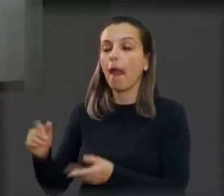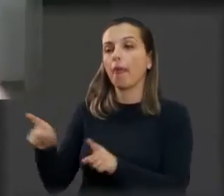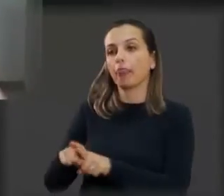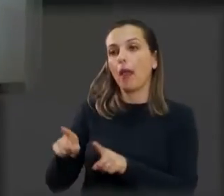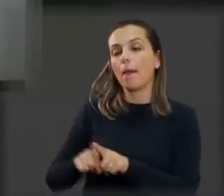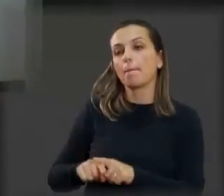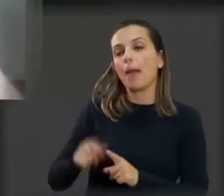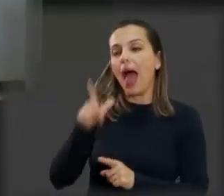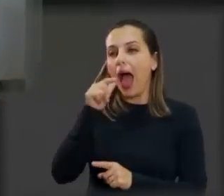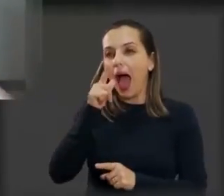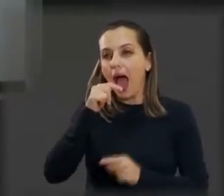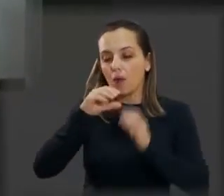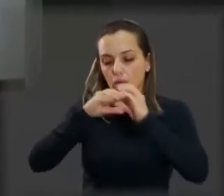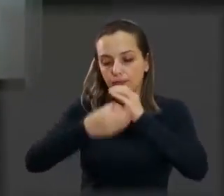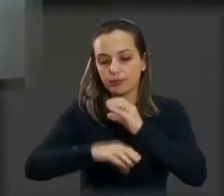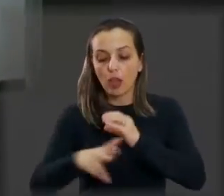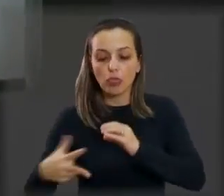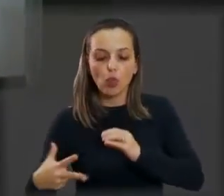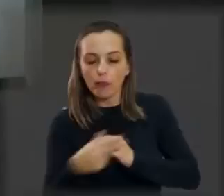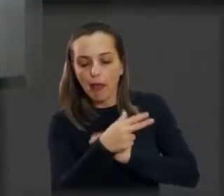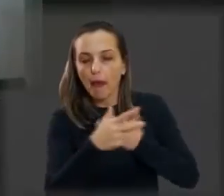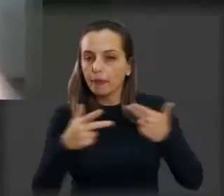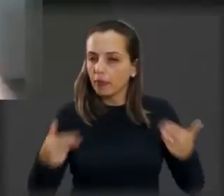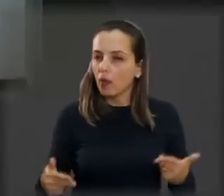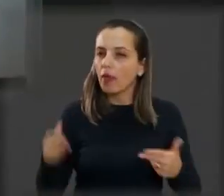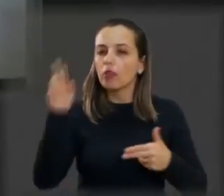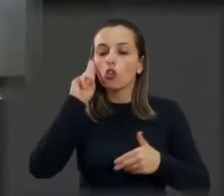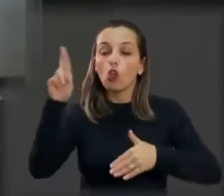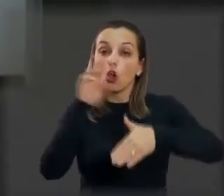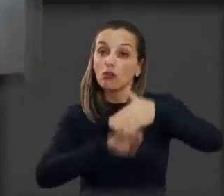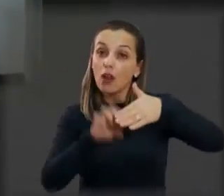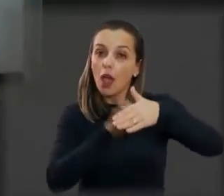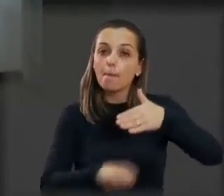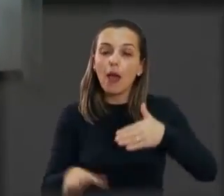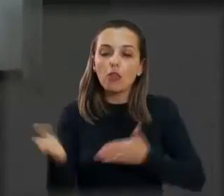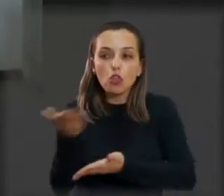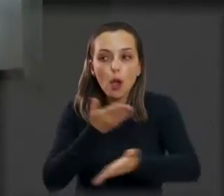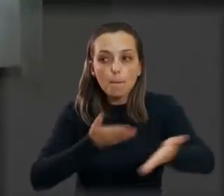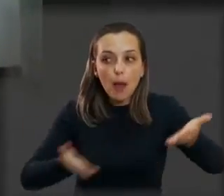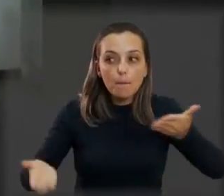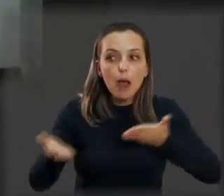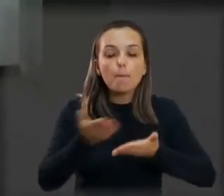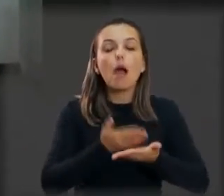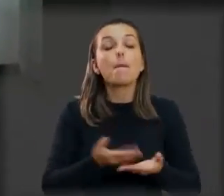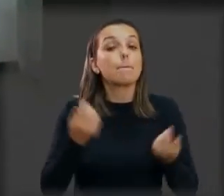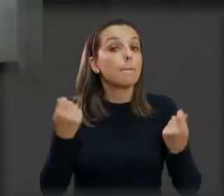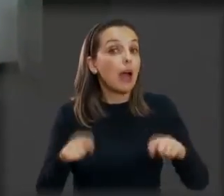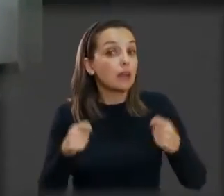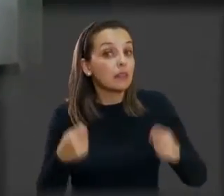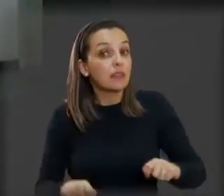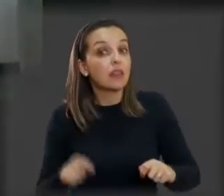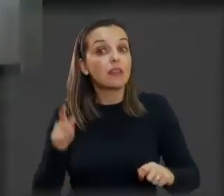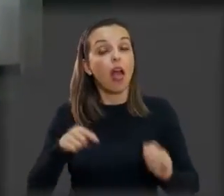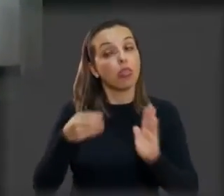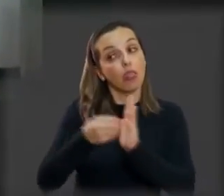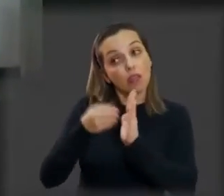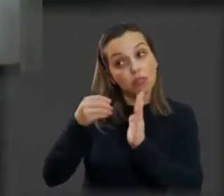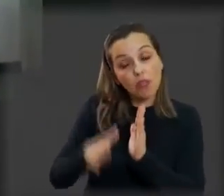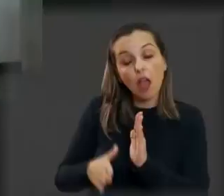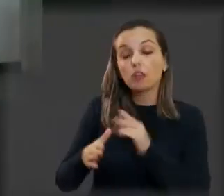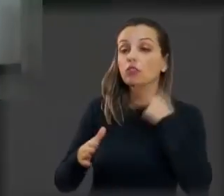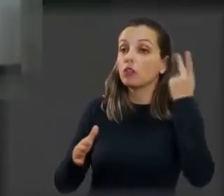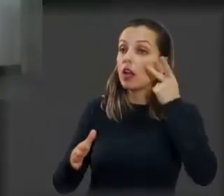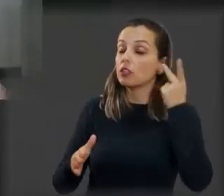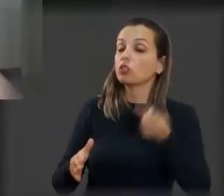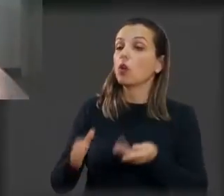d'água, né? Então, vamos fortalecer esses empresários, vamos ouvir as indicações, porque tem muita indicação que muito vereador